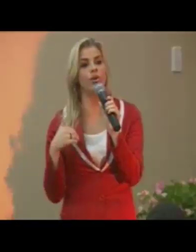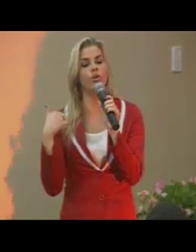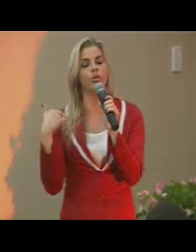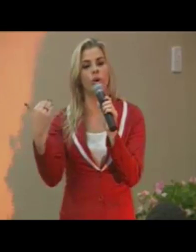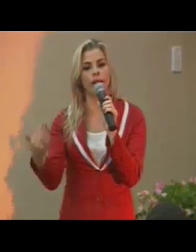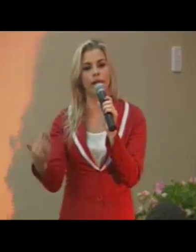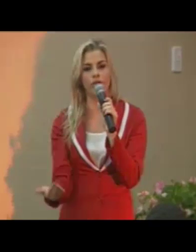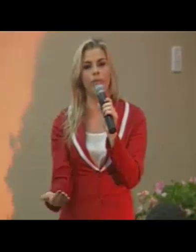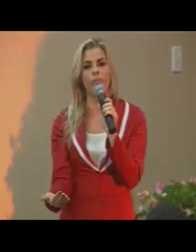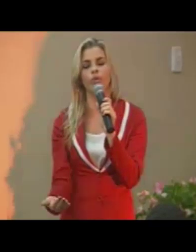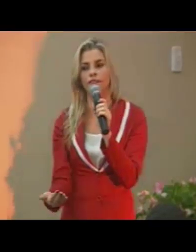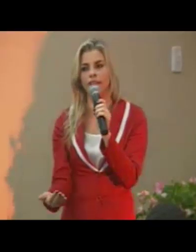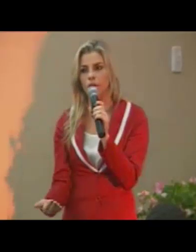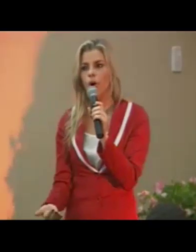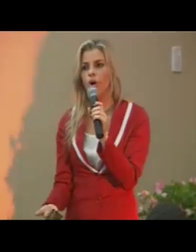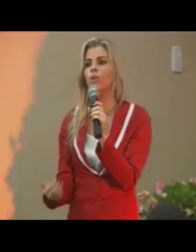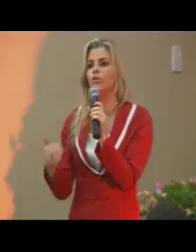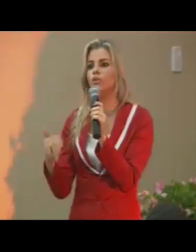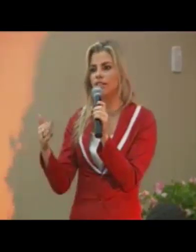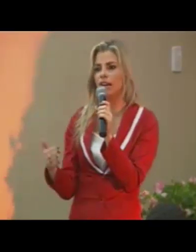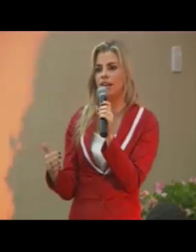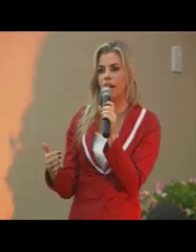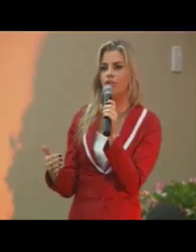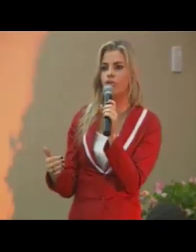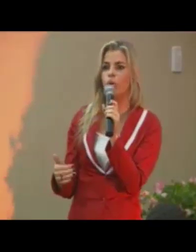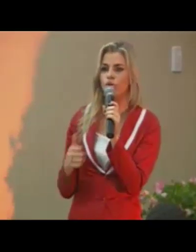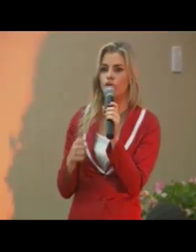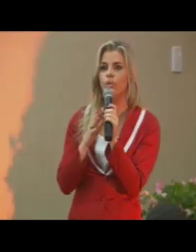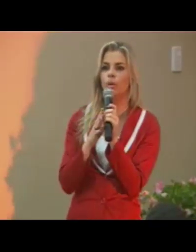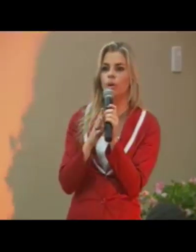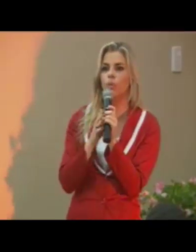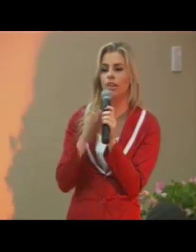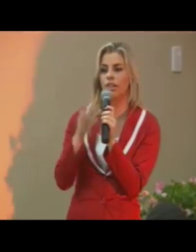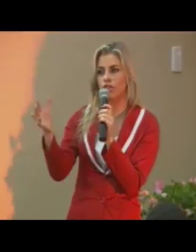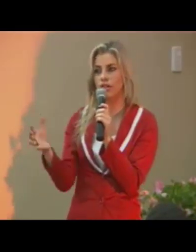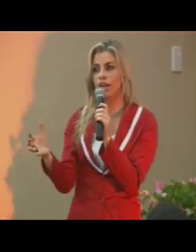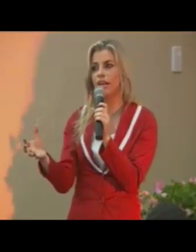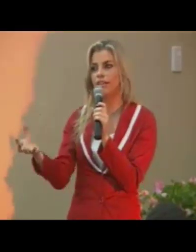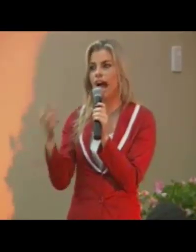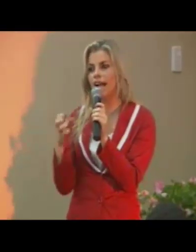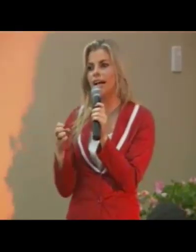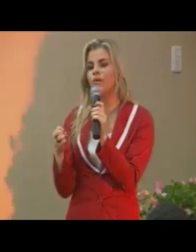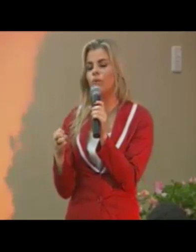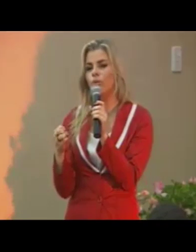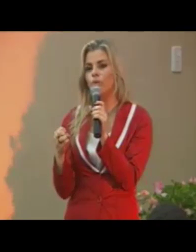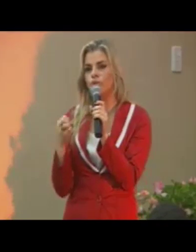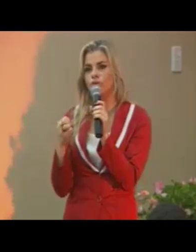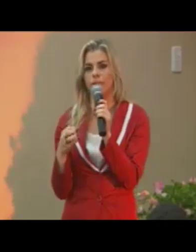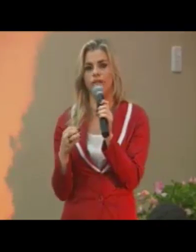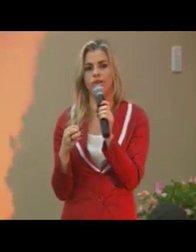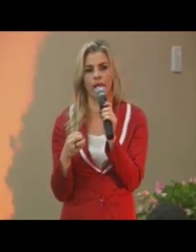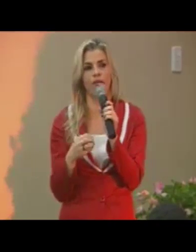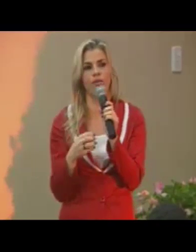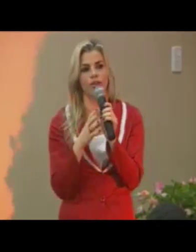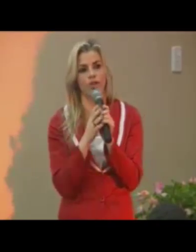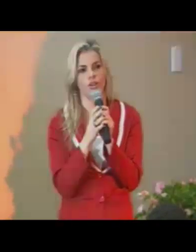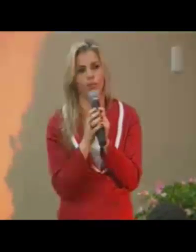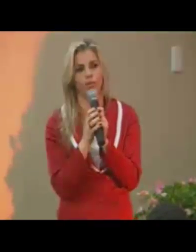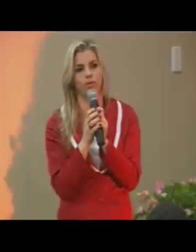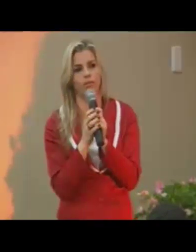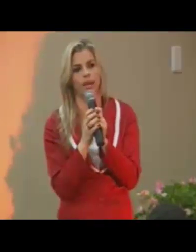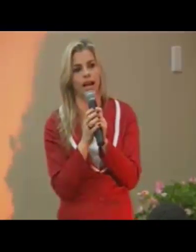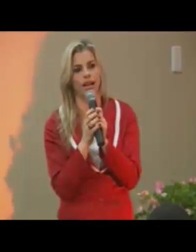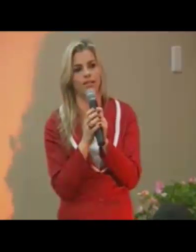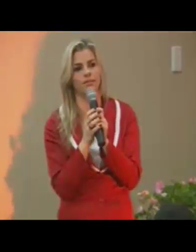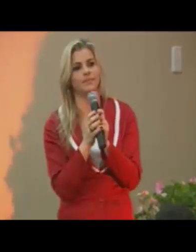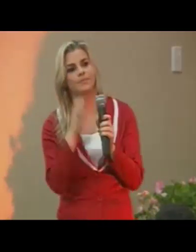coordenar os trabalhos. Mas isso no momento posterior, quando nós realizarmos o concurso público, para que a gente traga justamente